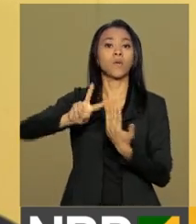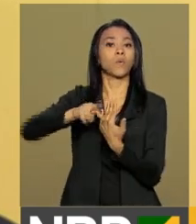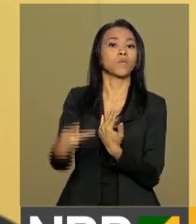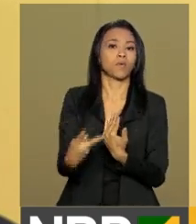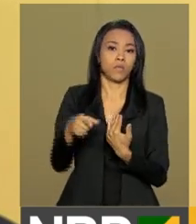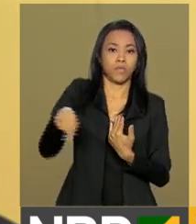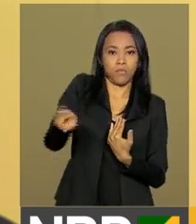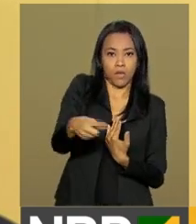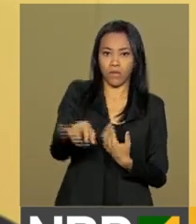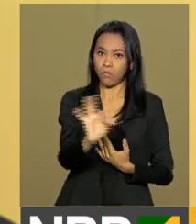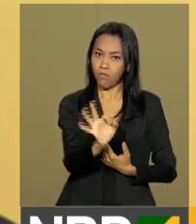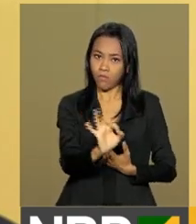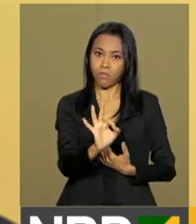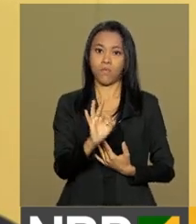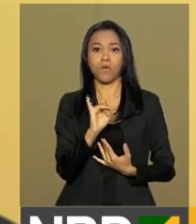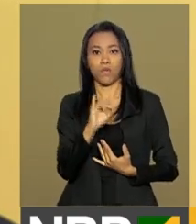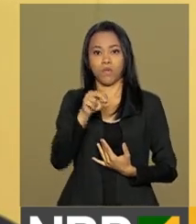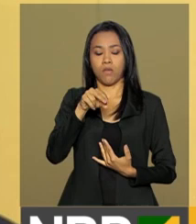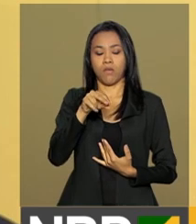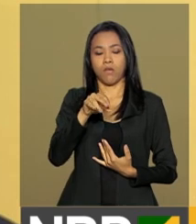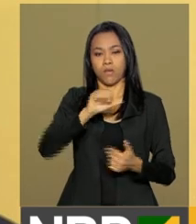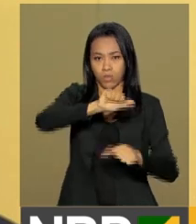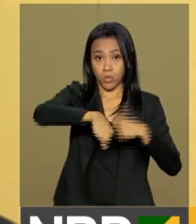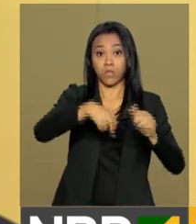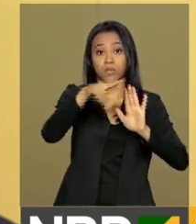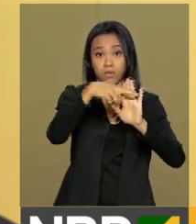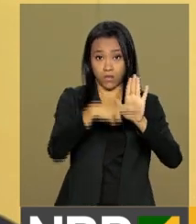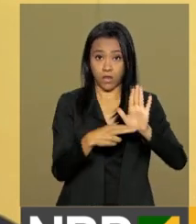pobres. Isto é que nós estamos fazendo